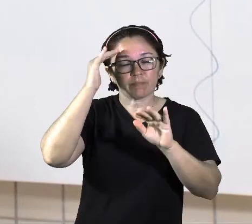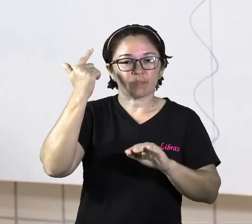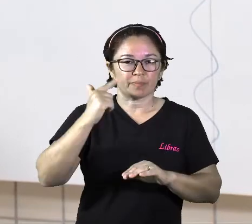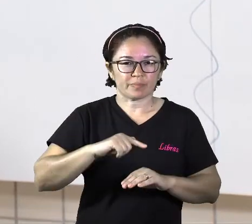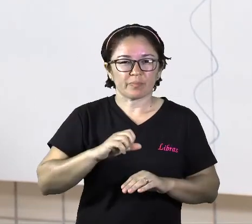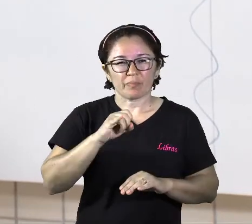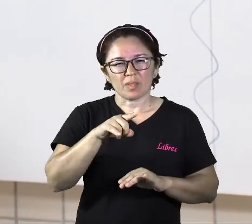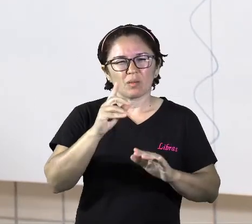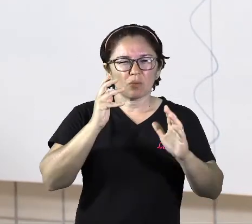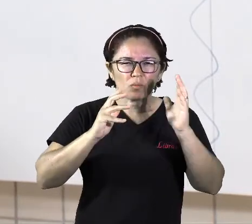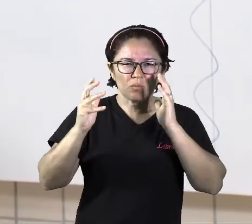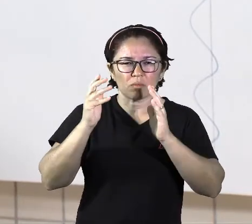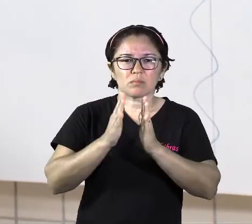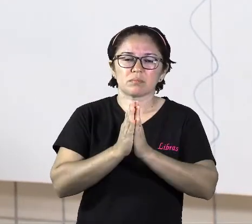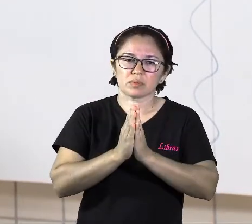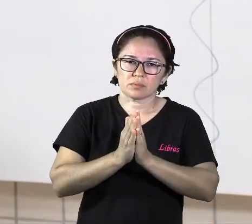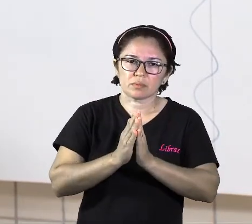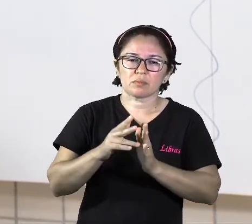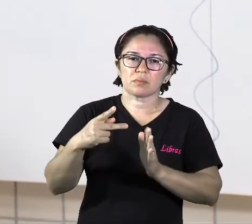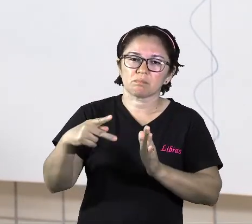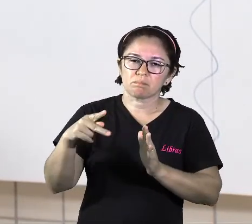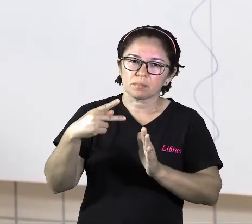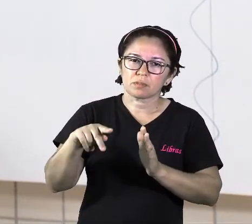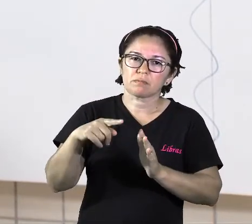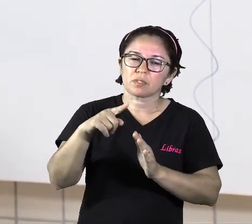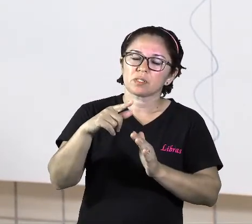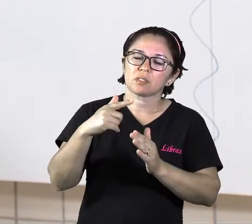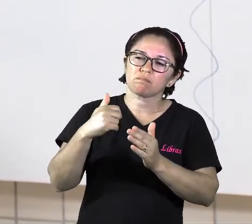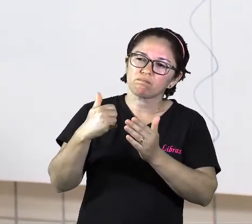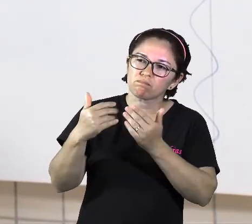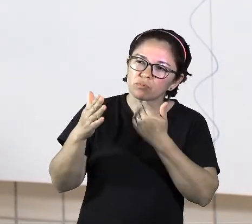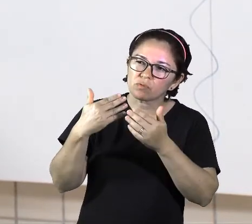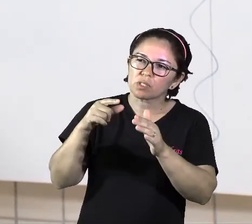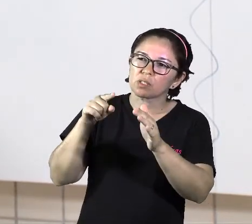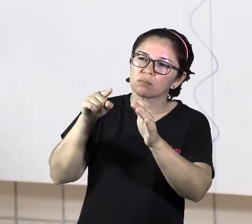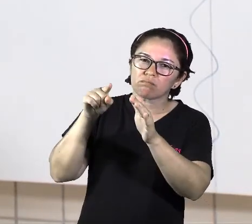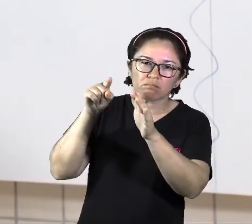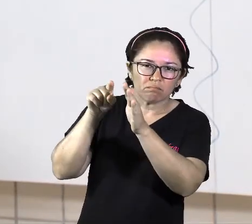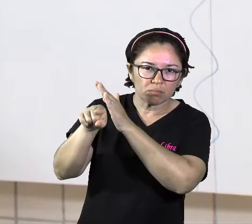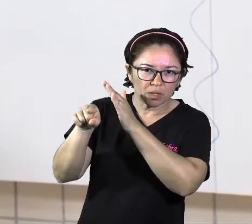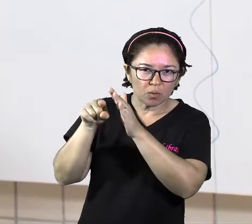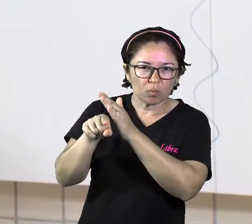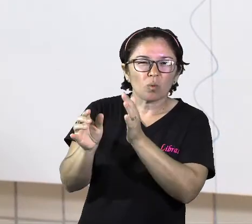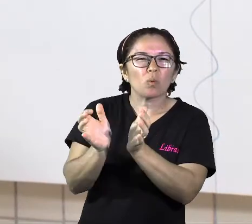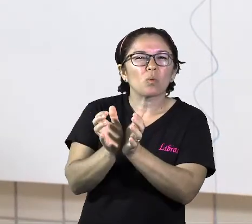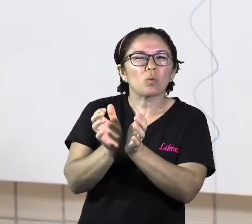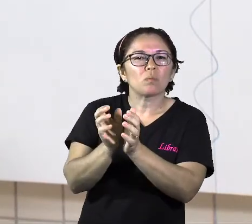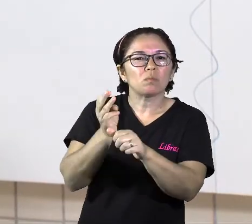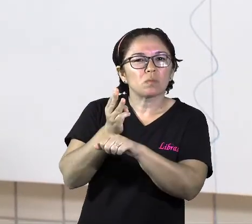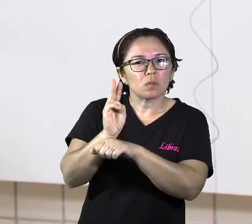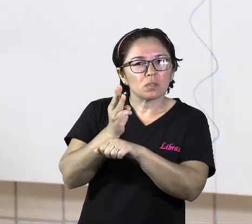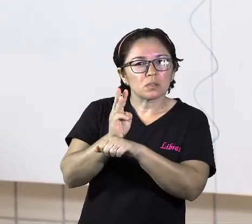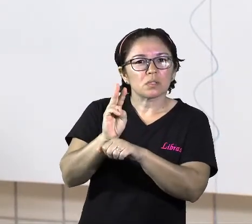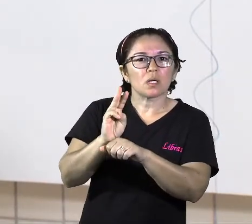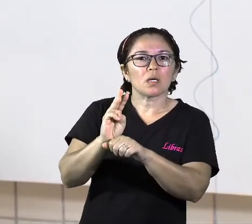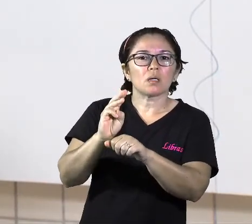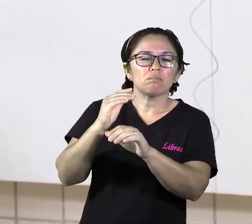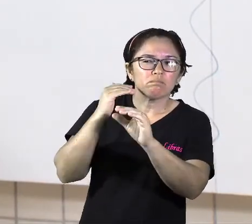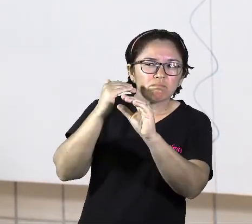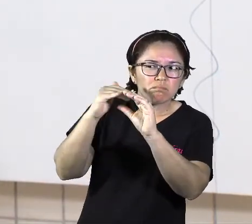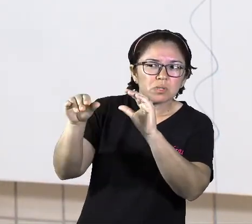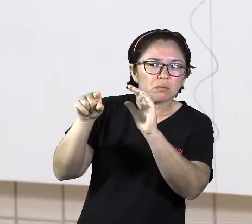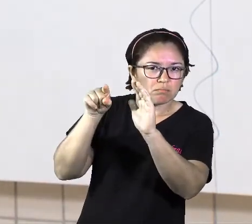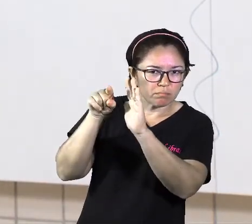seu professor, mande mensagem para ele nos seus grupos de WhatsApp, tá? E eu vou deixar uma frase final para que vocês